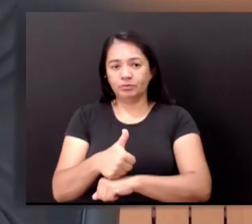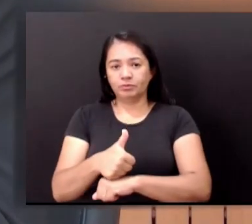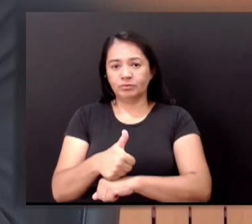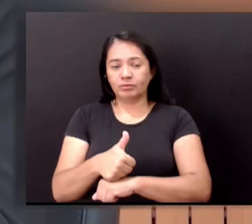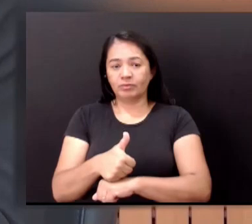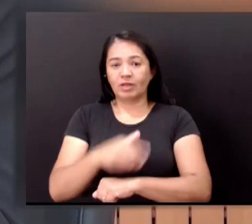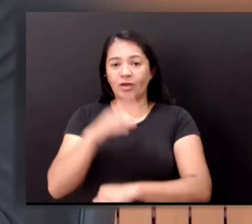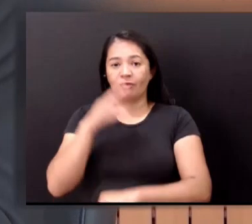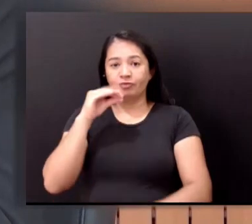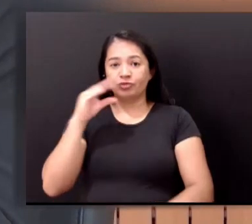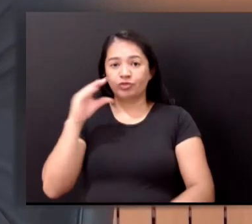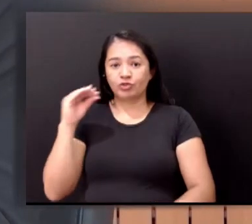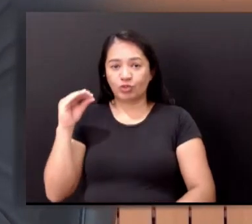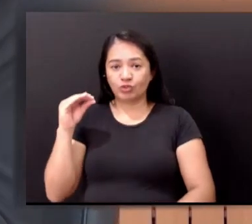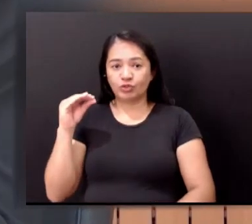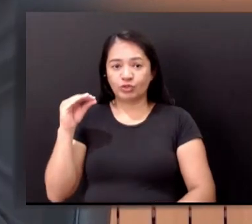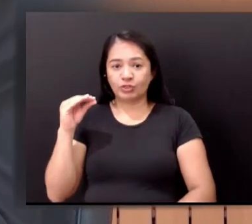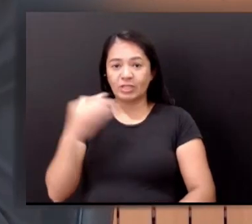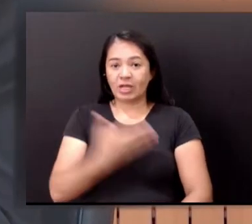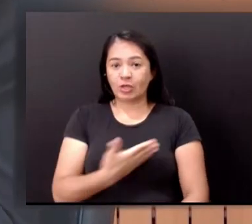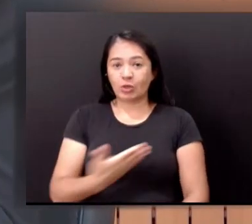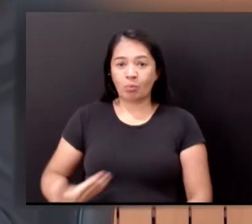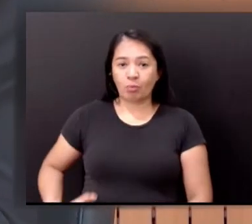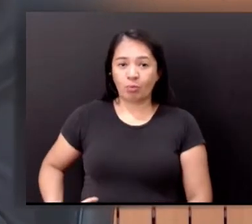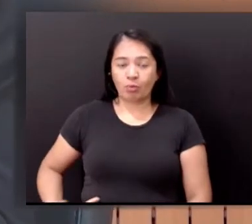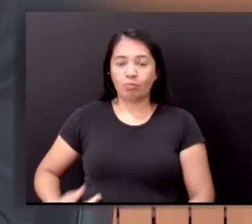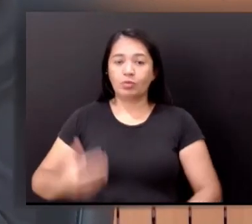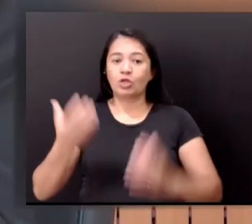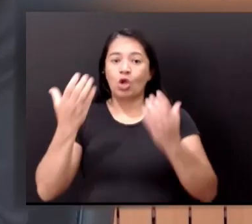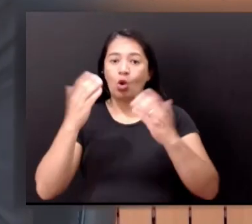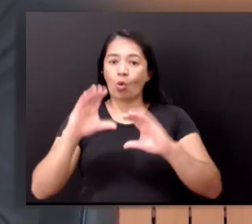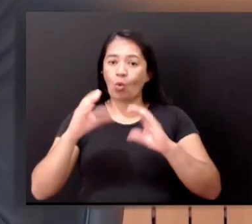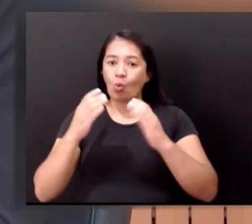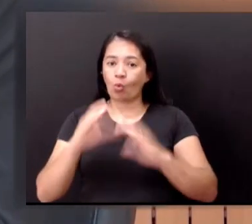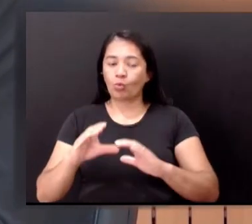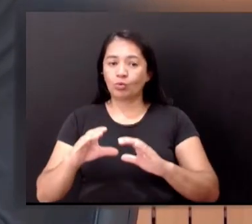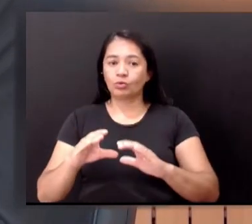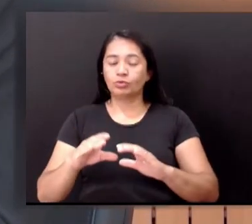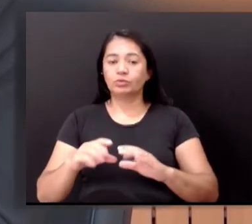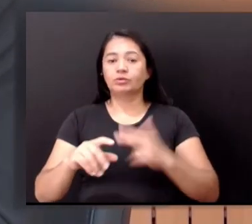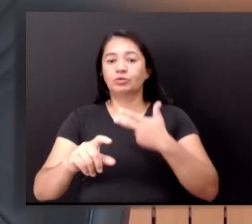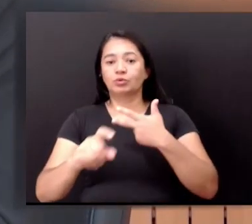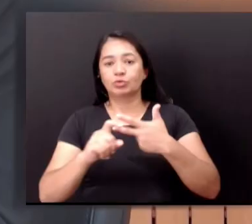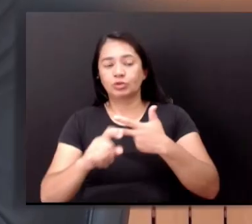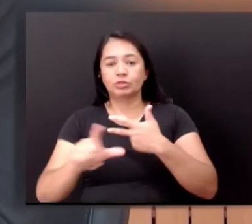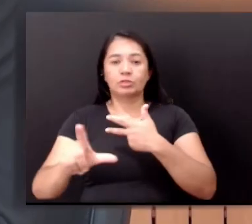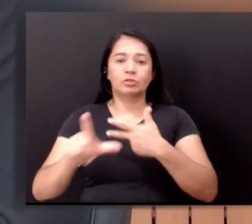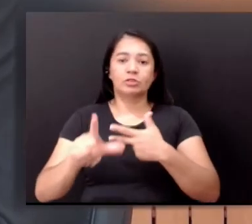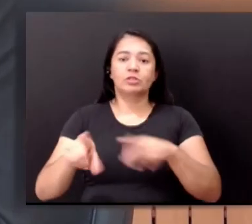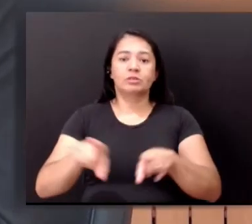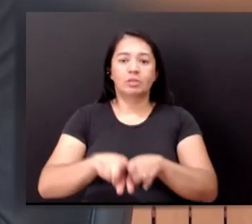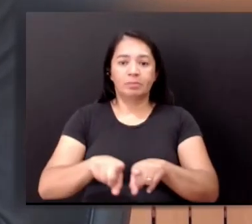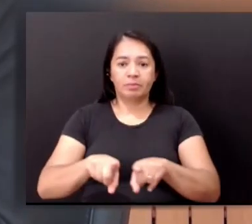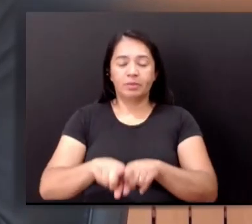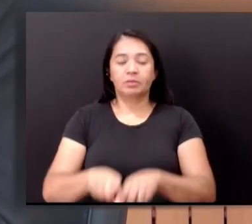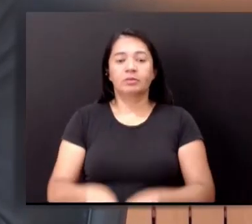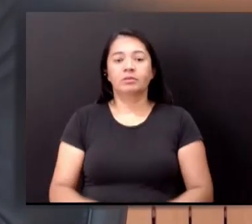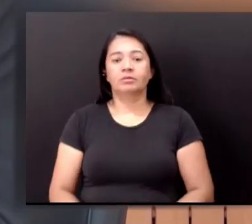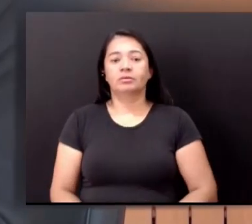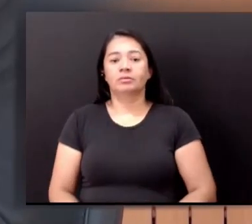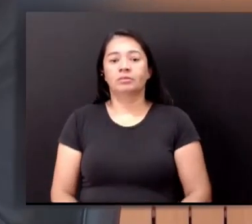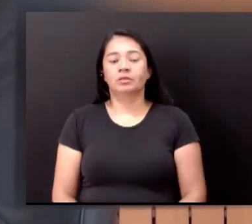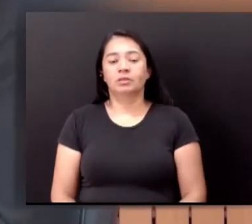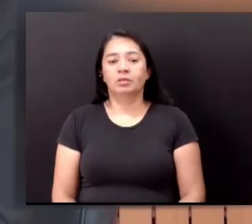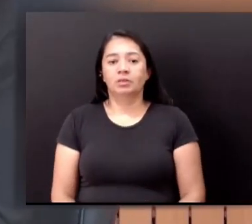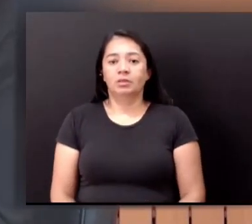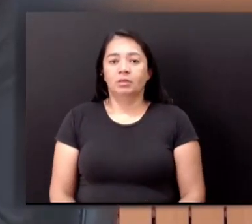carreira, servidor público concursado, tanto do Executivo quanto do Legislativo. E, por uma indicação